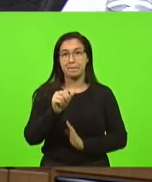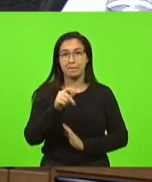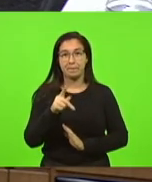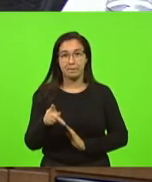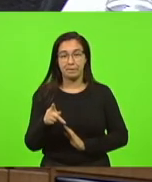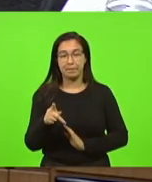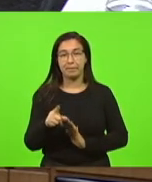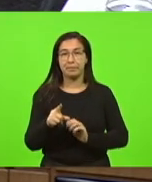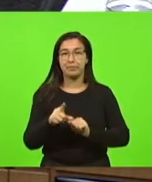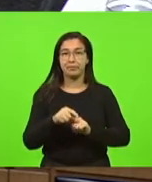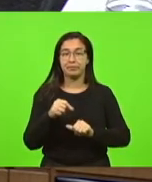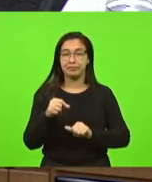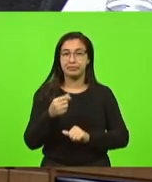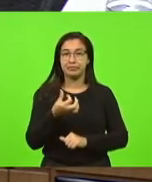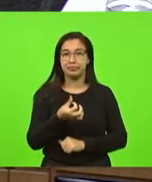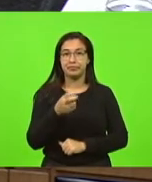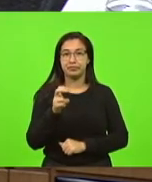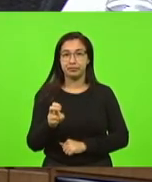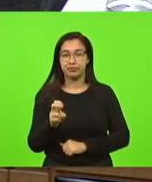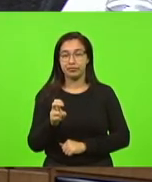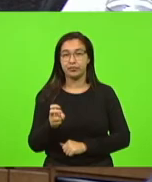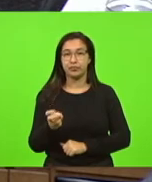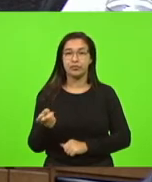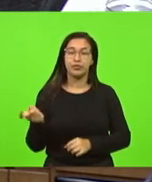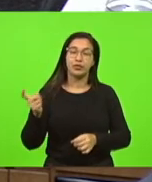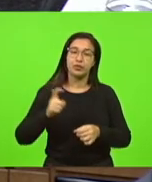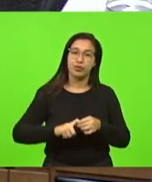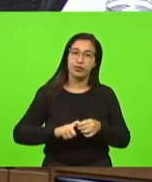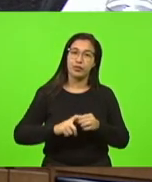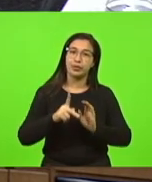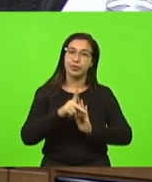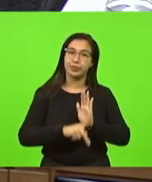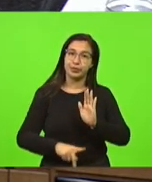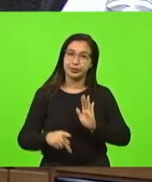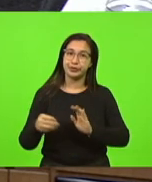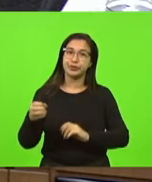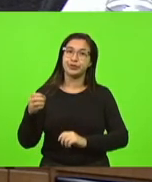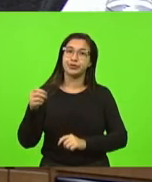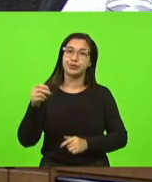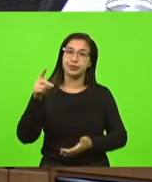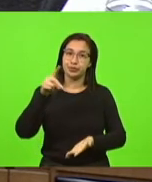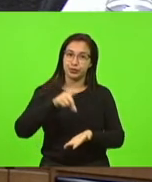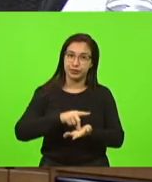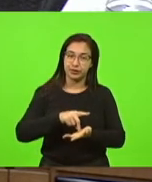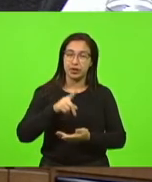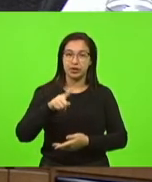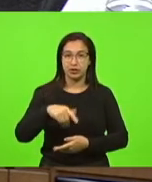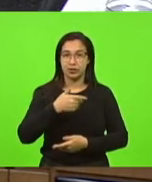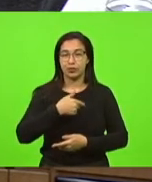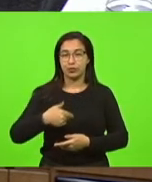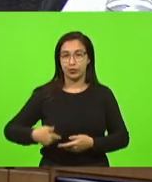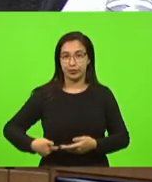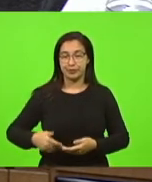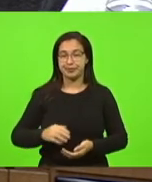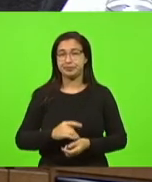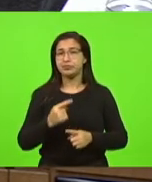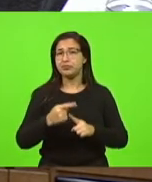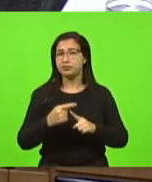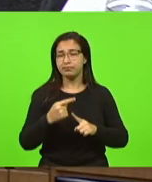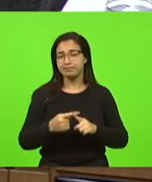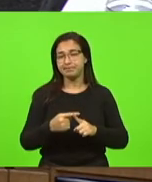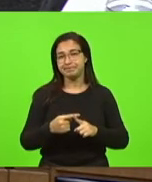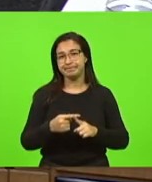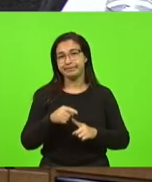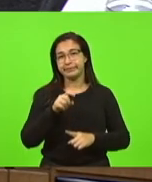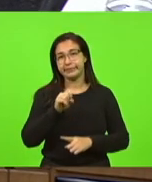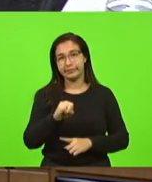e resgata o inciso 1º e 2º do projeto original, que é o do governo. Pois bem, por que essa operação, senhor presidente? Porque se eu